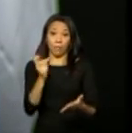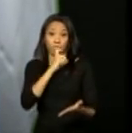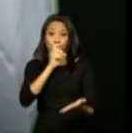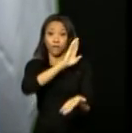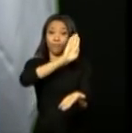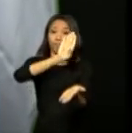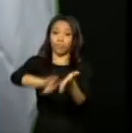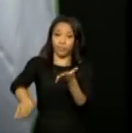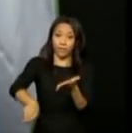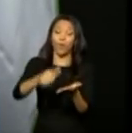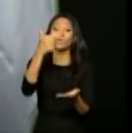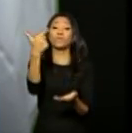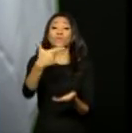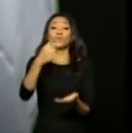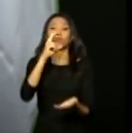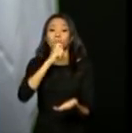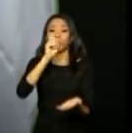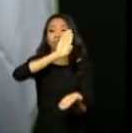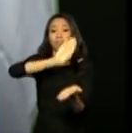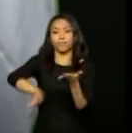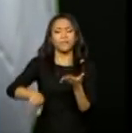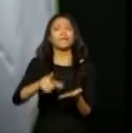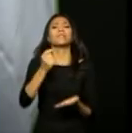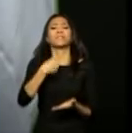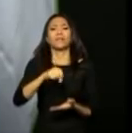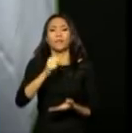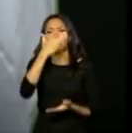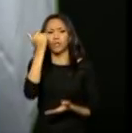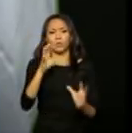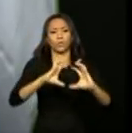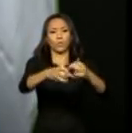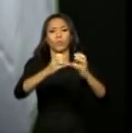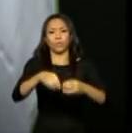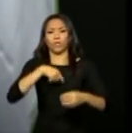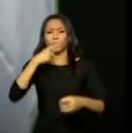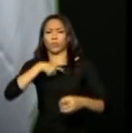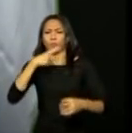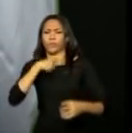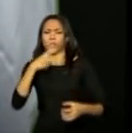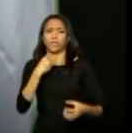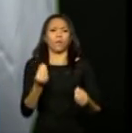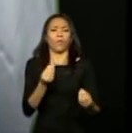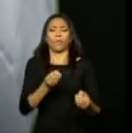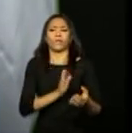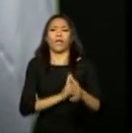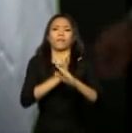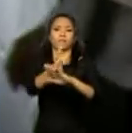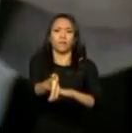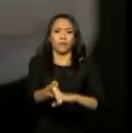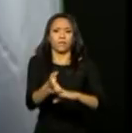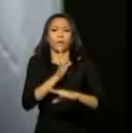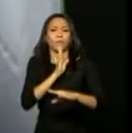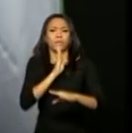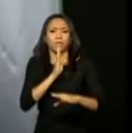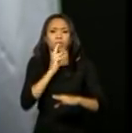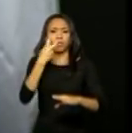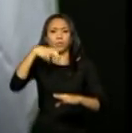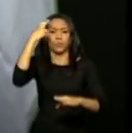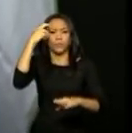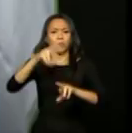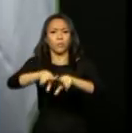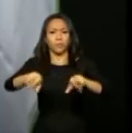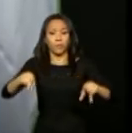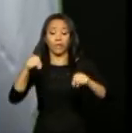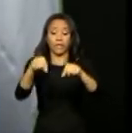próximo mito a cair será aquele que duvida que a ampliação do acesso aos bens culturais proporcionada pelo ambiente